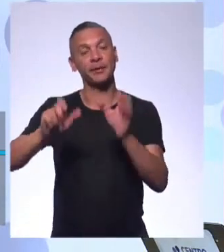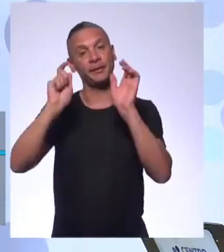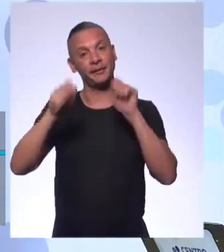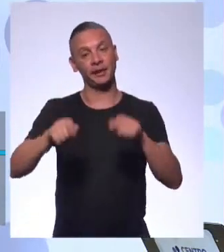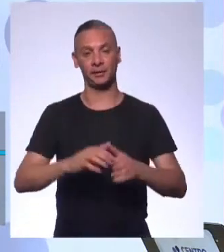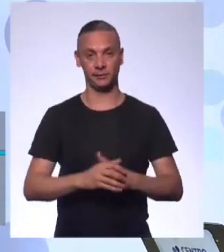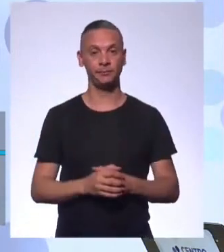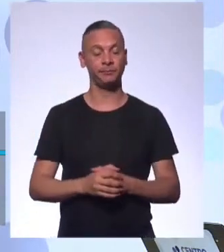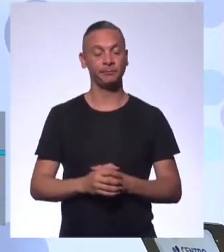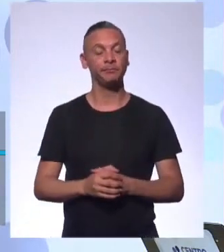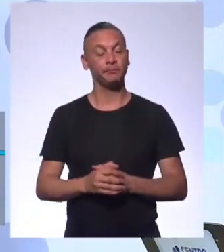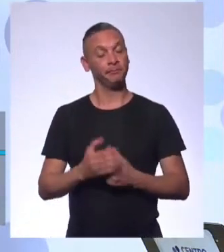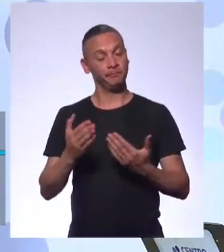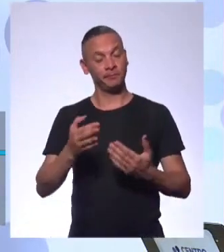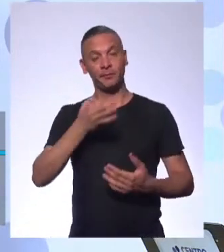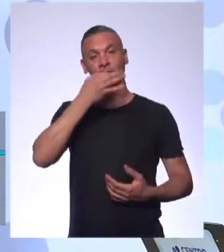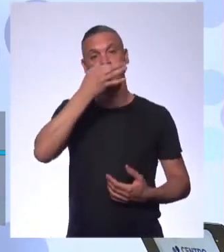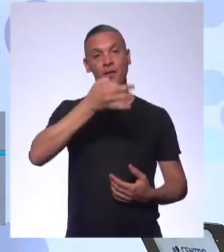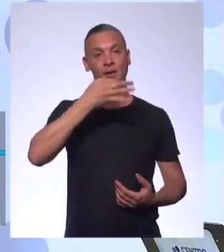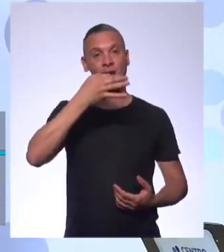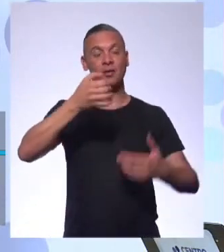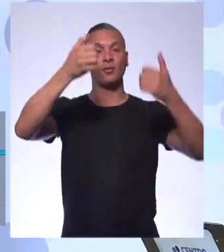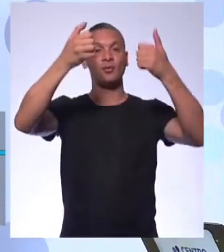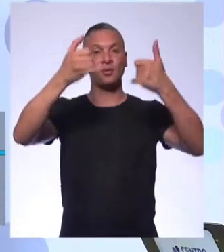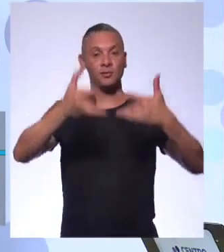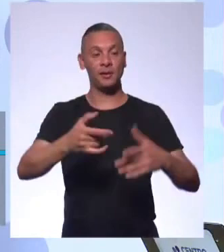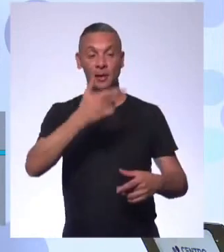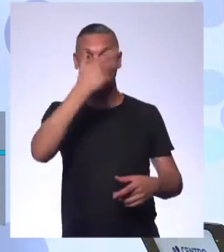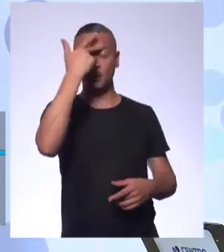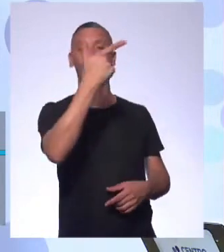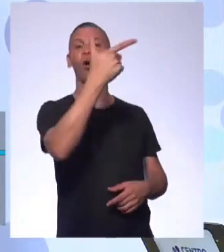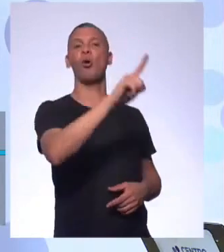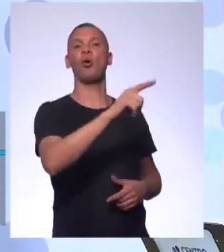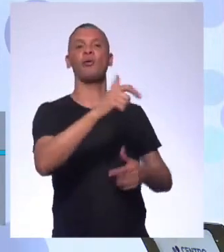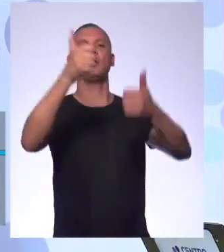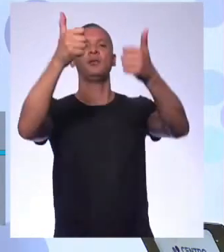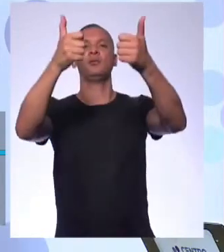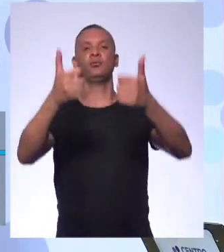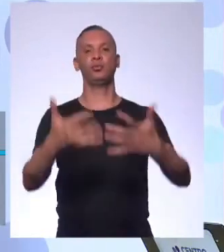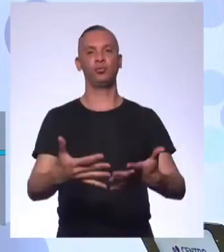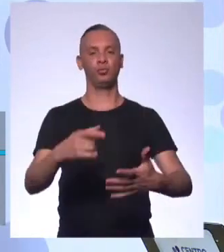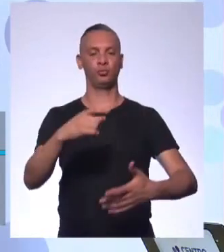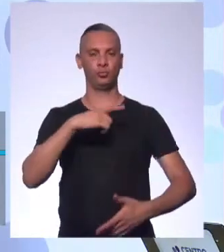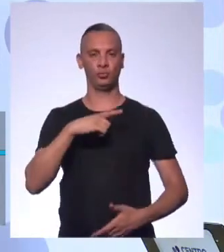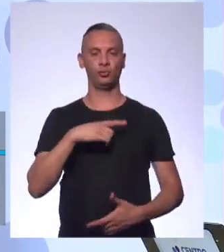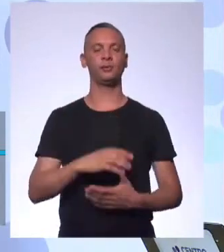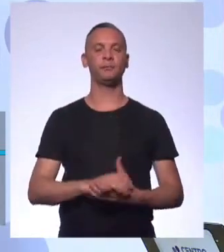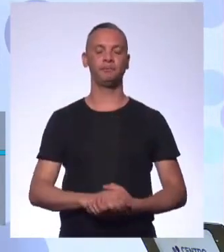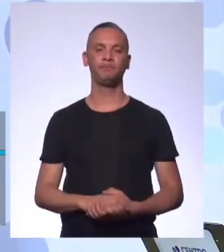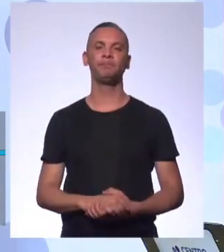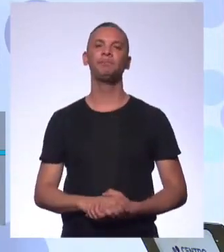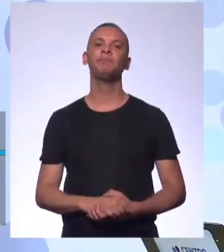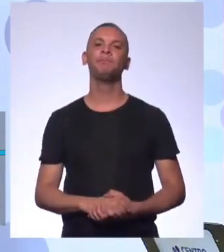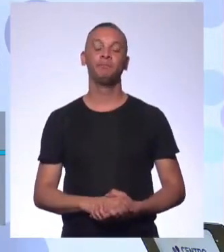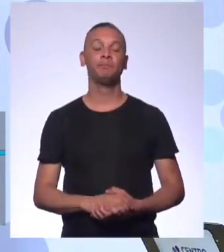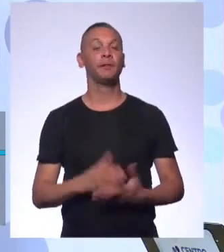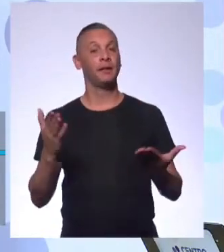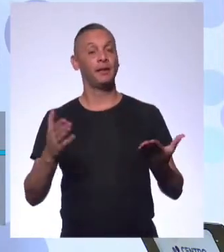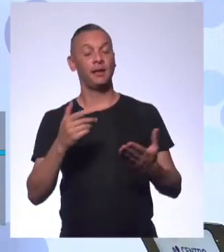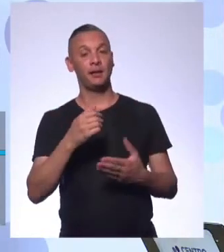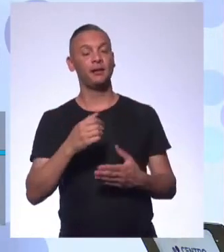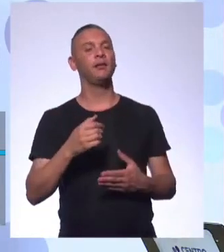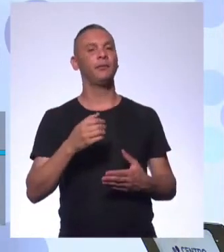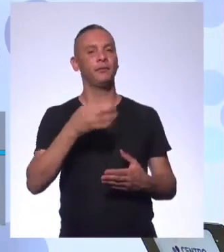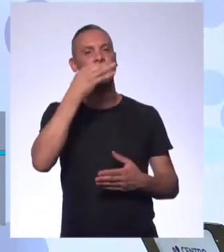caso, o narrador, ele conta a história de uma terceira pessoa, ou seja, narrador em terceira pessoa, ele narra desta forma, tá bom? E onisciente, ele